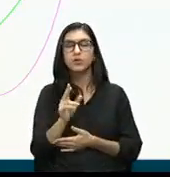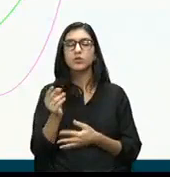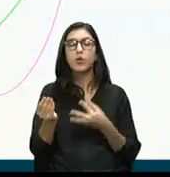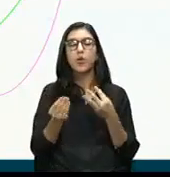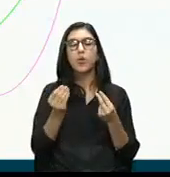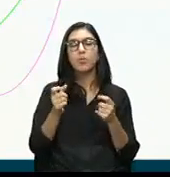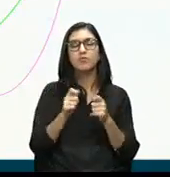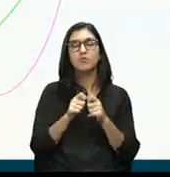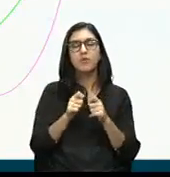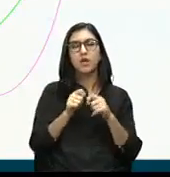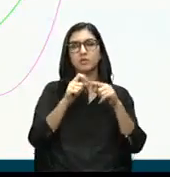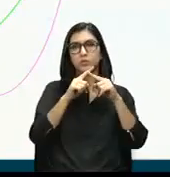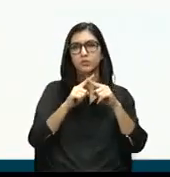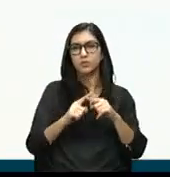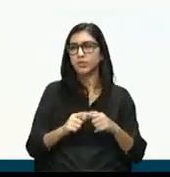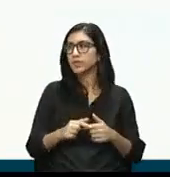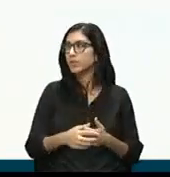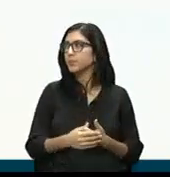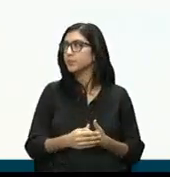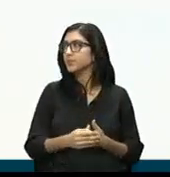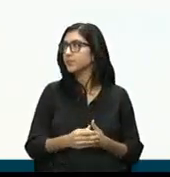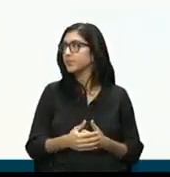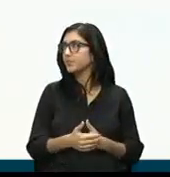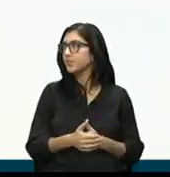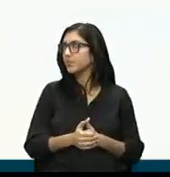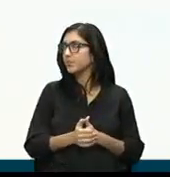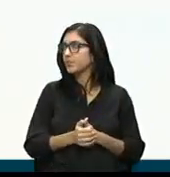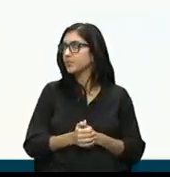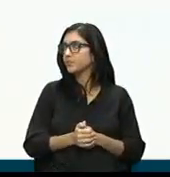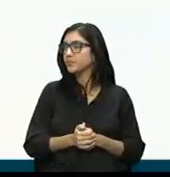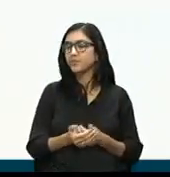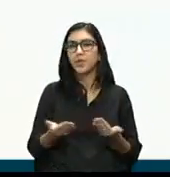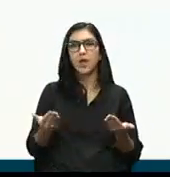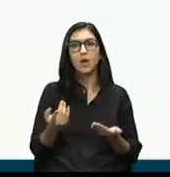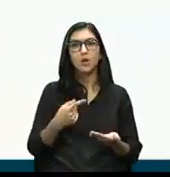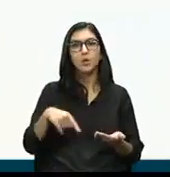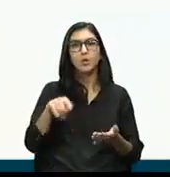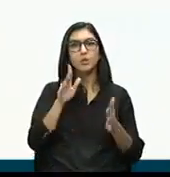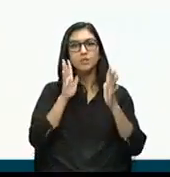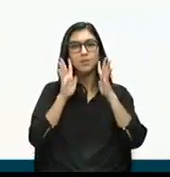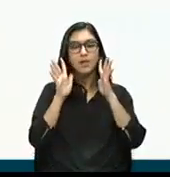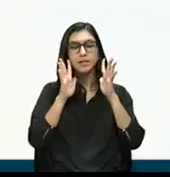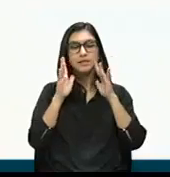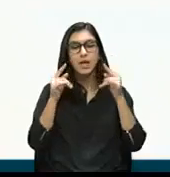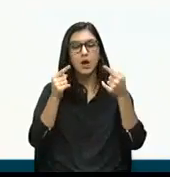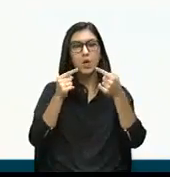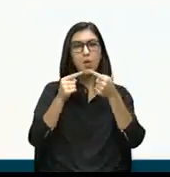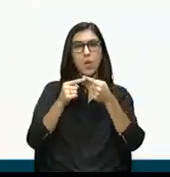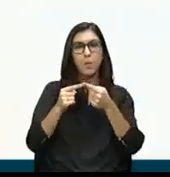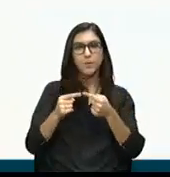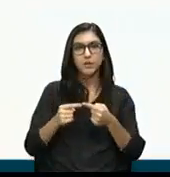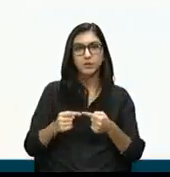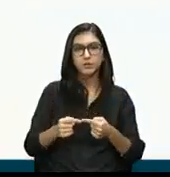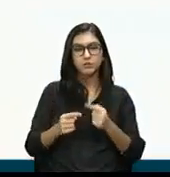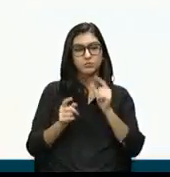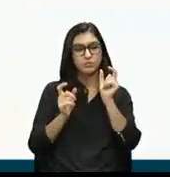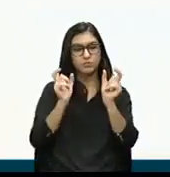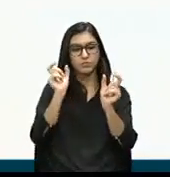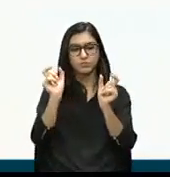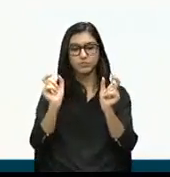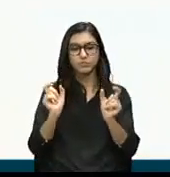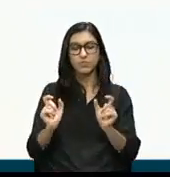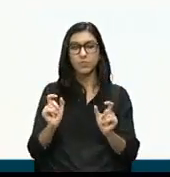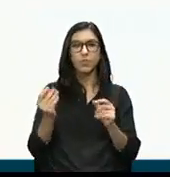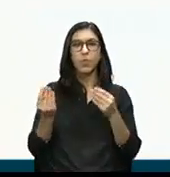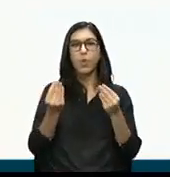nós fazemos essa multiplicação? Então, agora nós vamos pensar na combinação entre os termos. Como que é